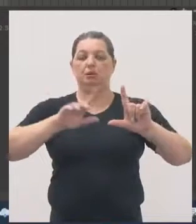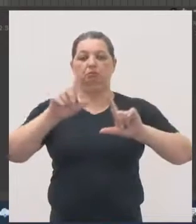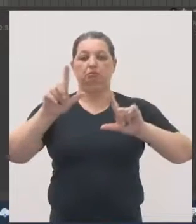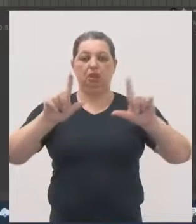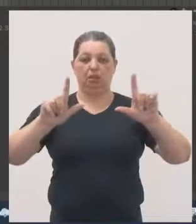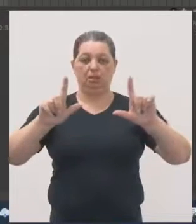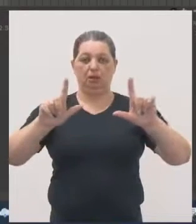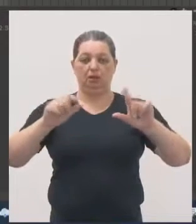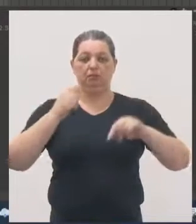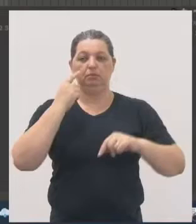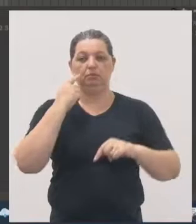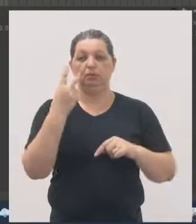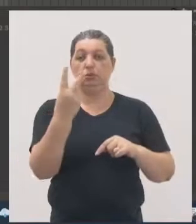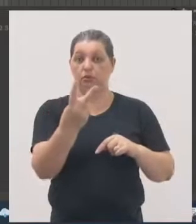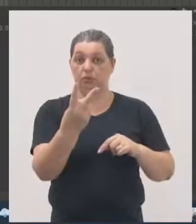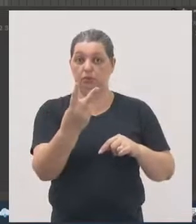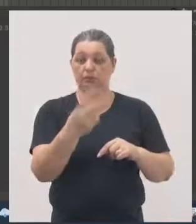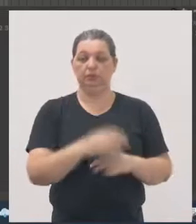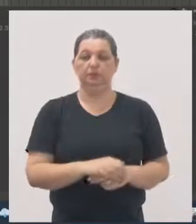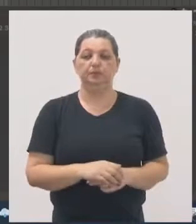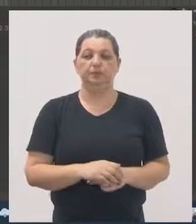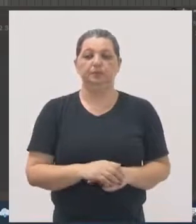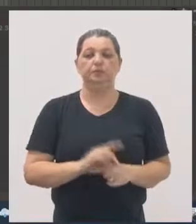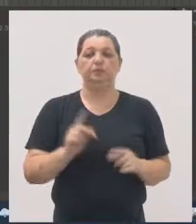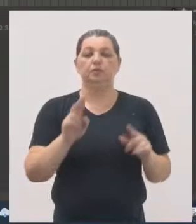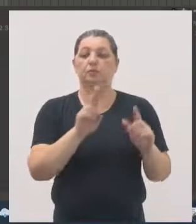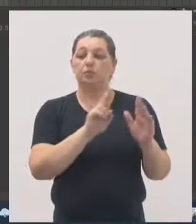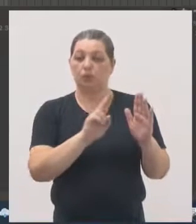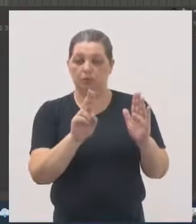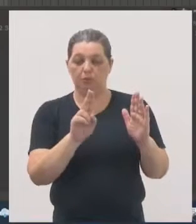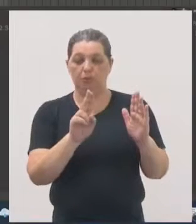primeiras caixas de seleção. Coloca o nome